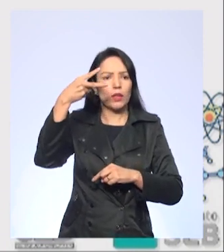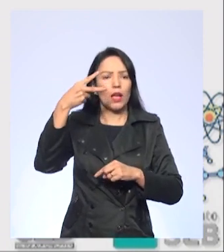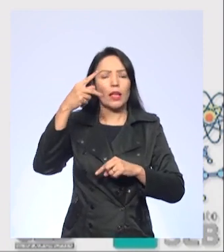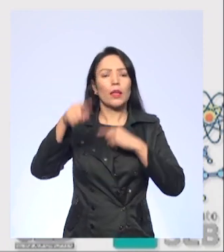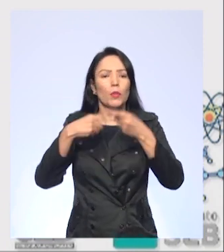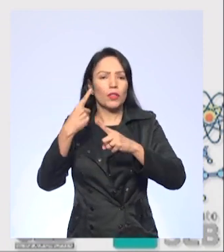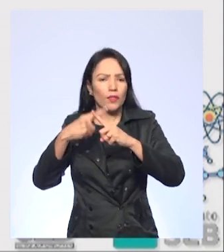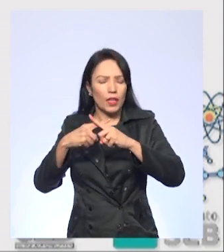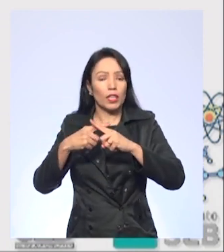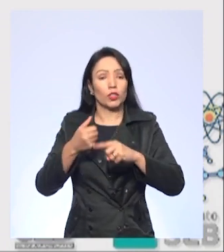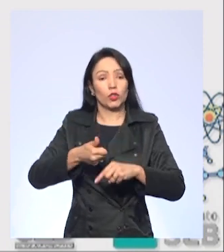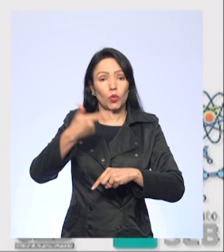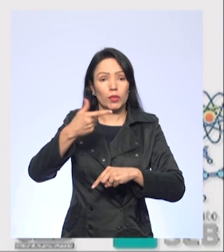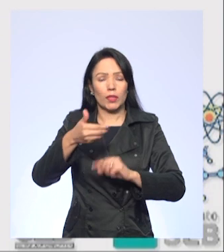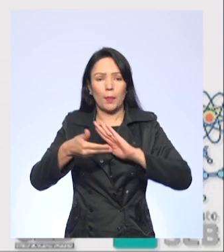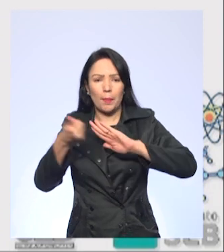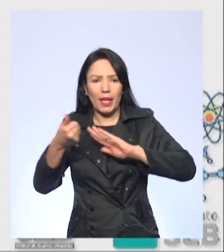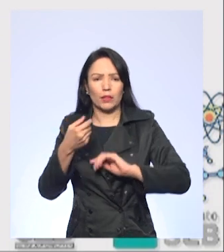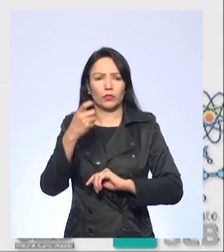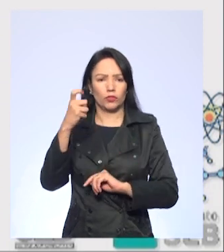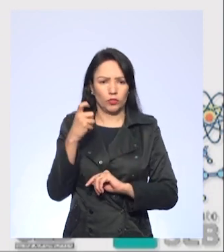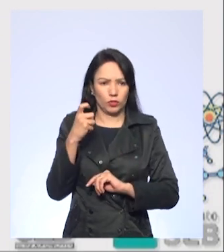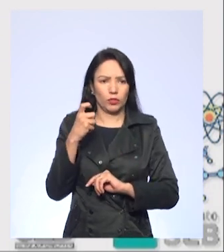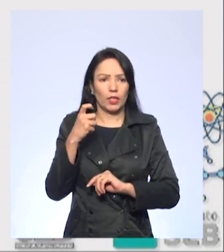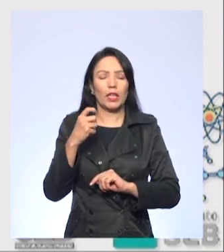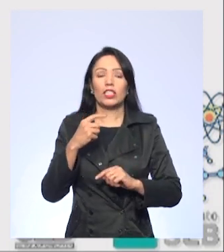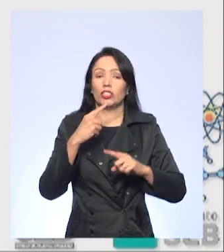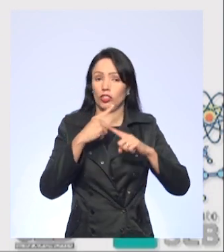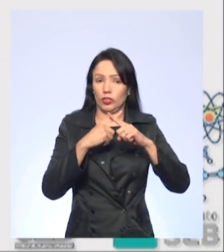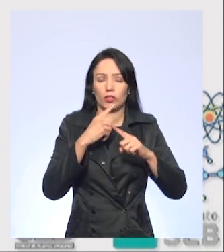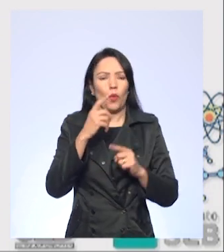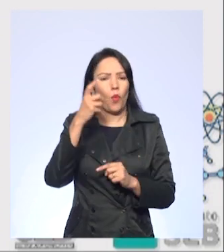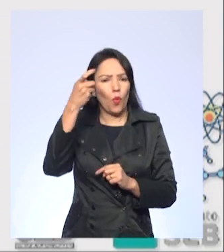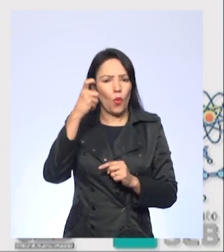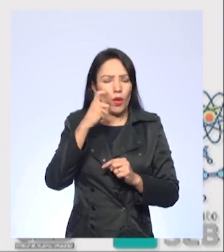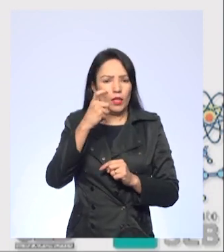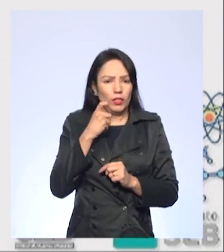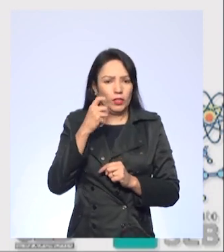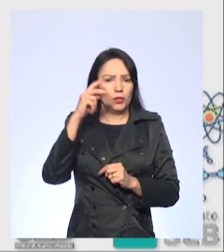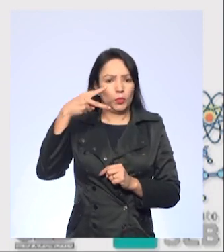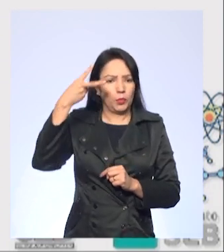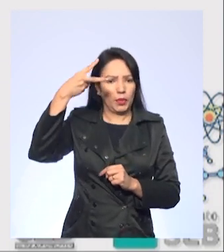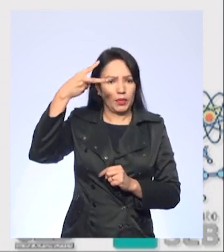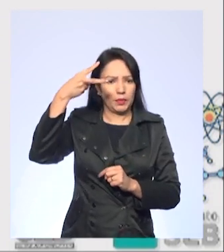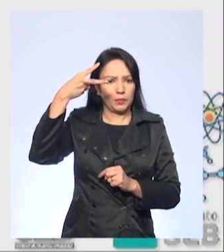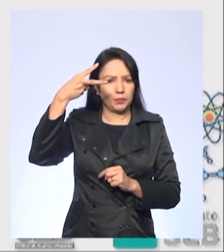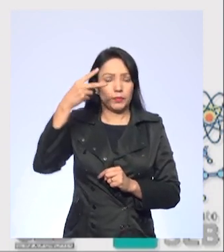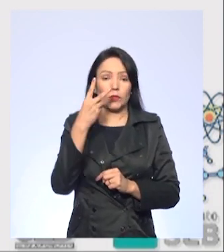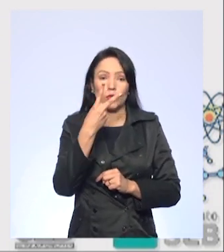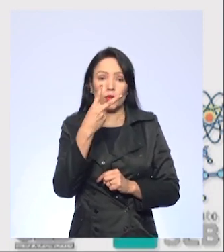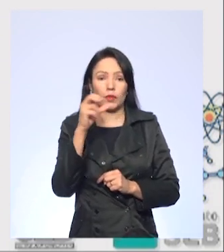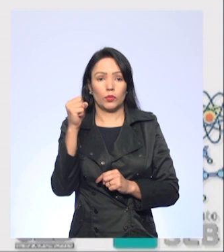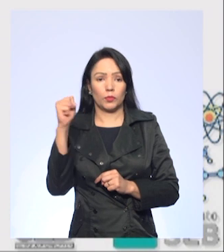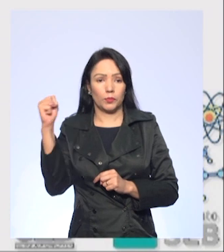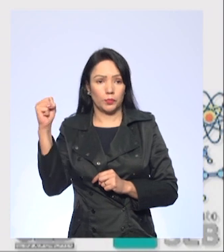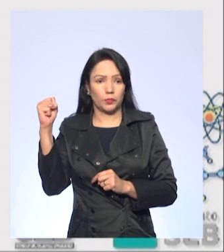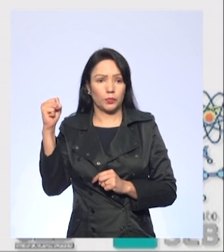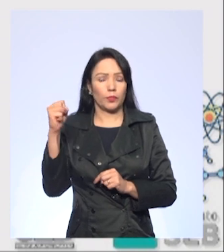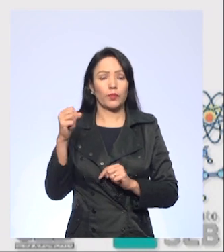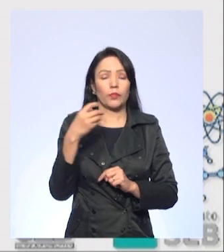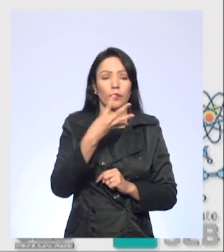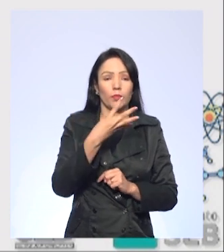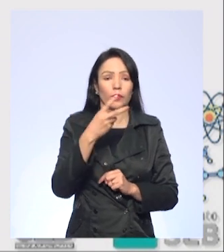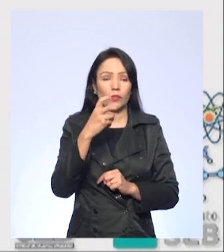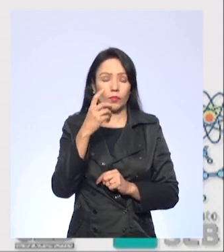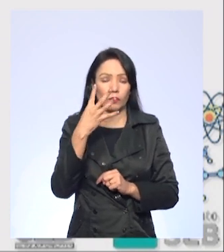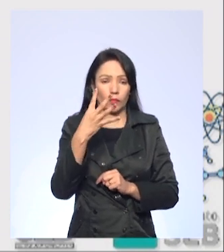menos x. Agora eu vou distribuir. X quadrado igual, olha lá, 24 vezes 12, 288. 24 vezes